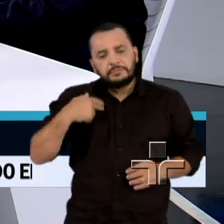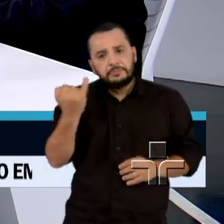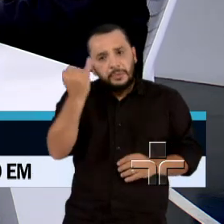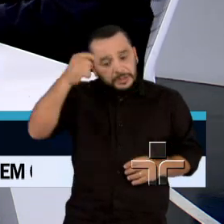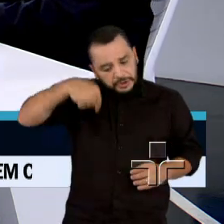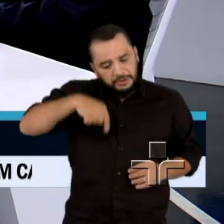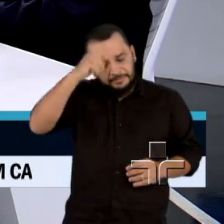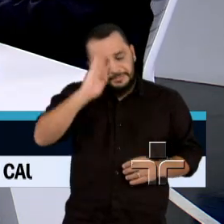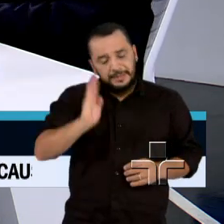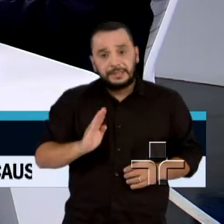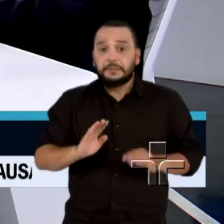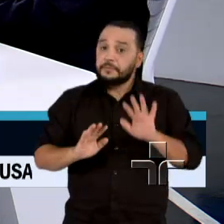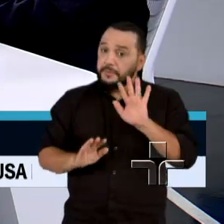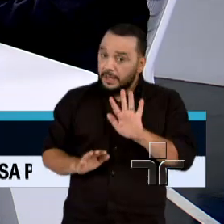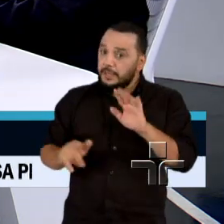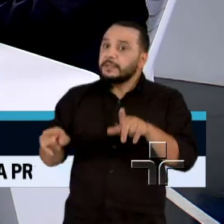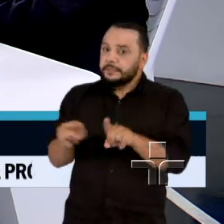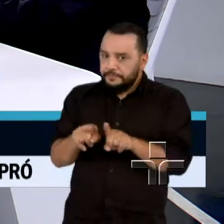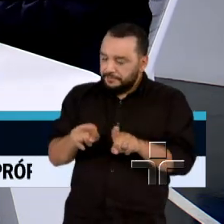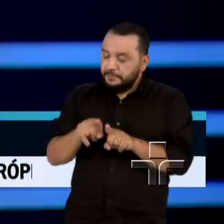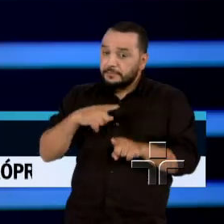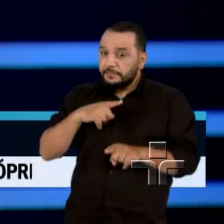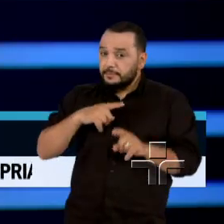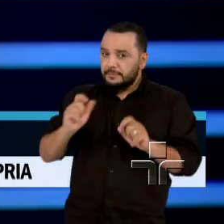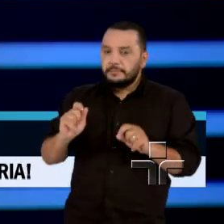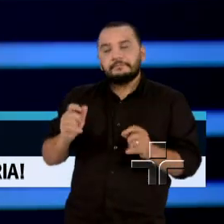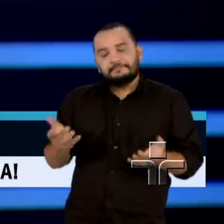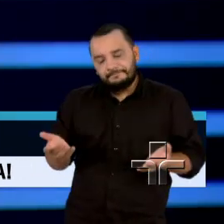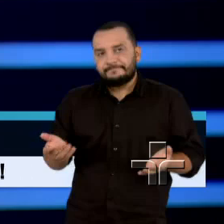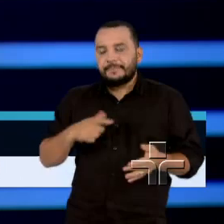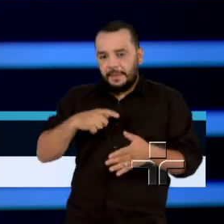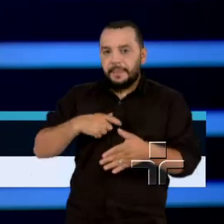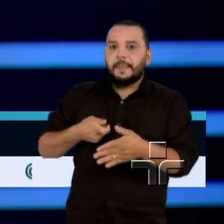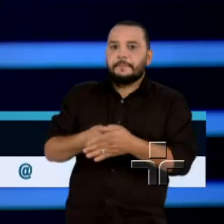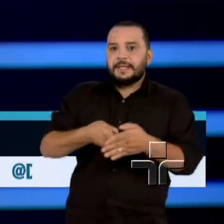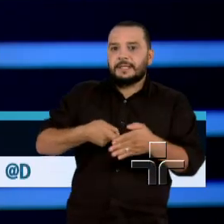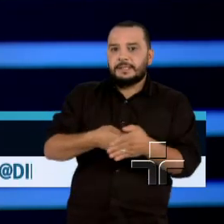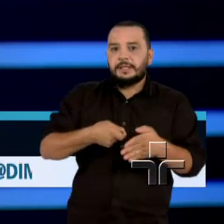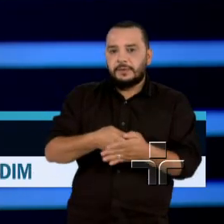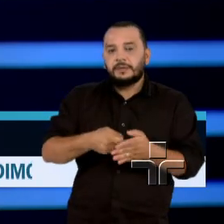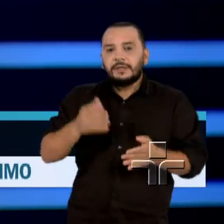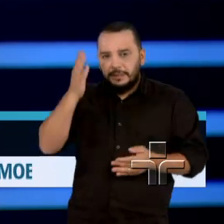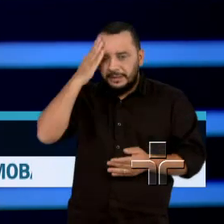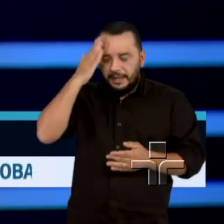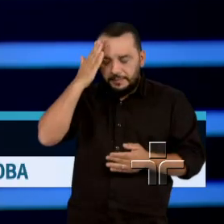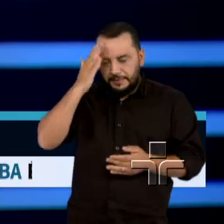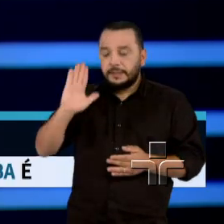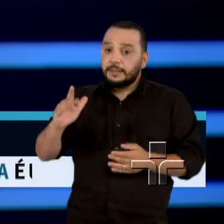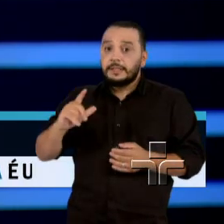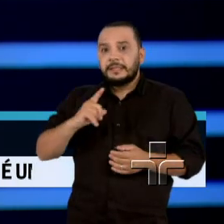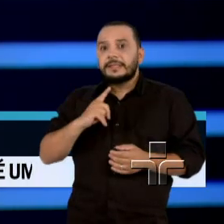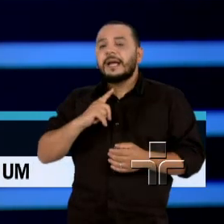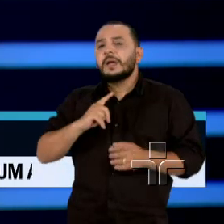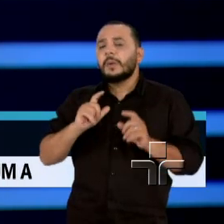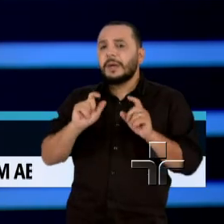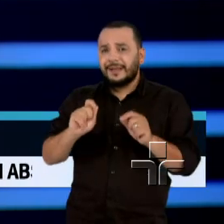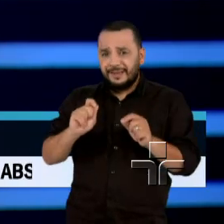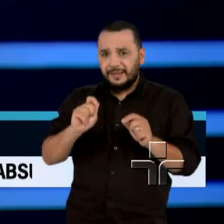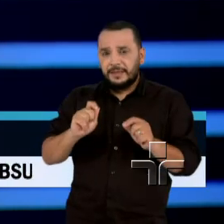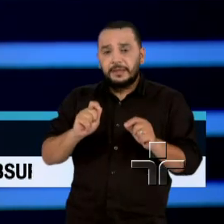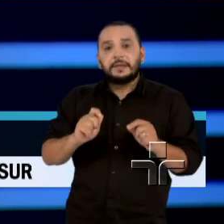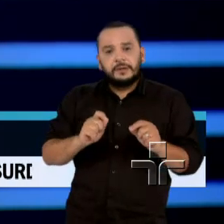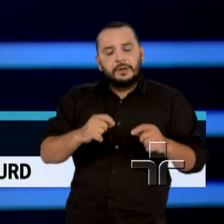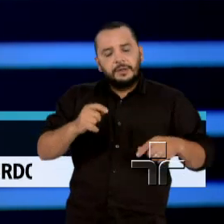outro lado, você tem toda a razão. Você tem uma enorme pressão, se a gente falou do submundo de um lado, nós temos aí um submundo do